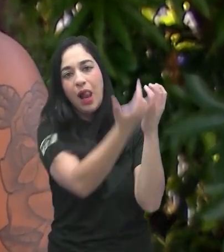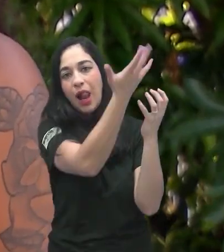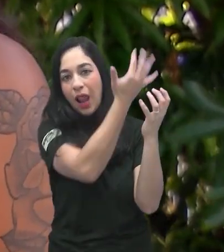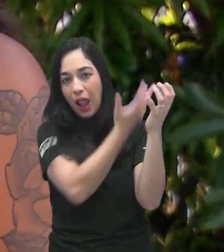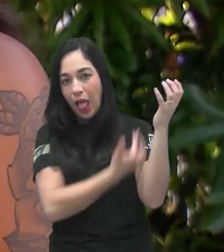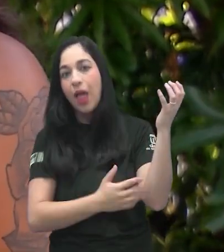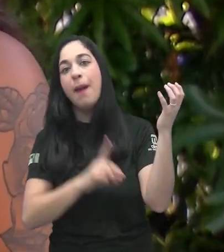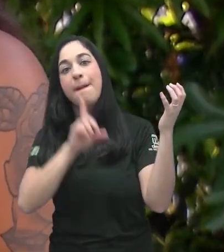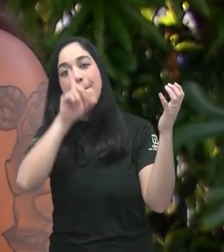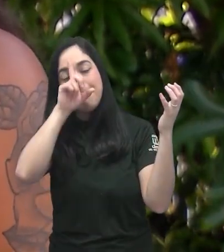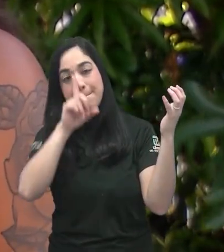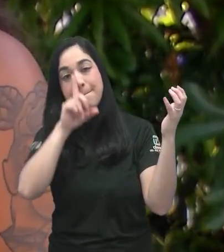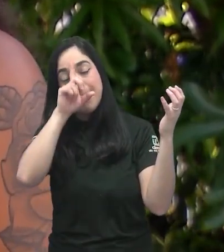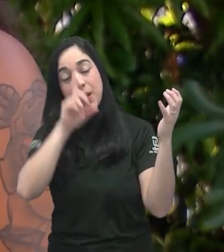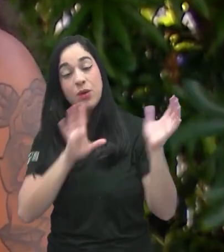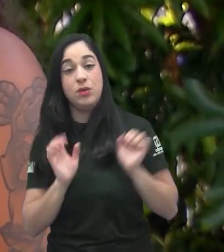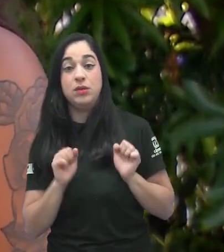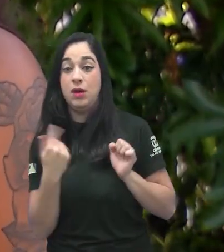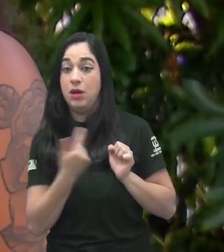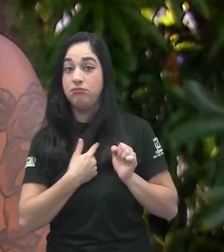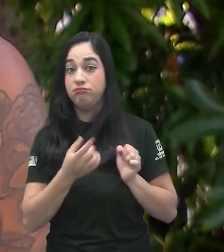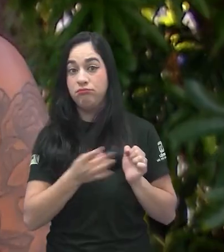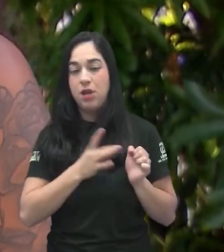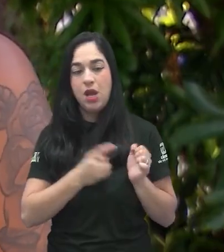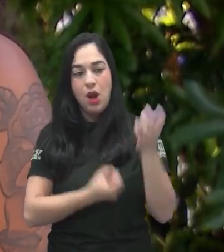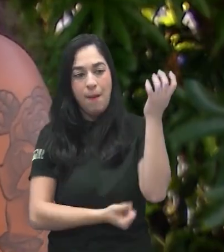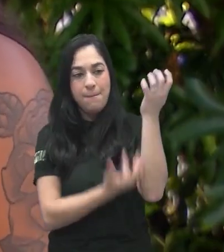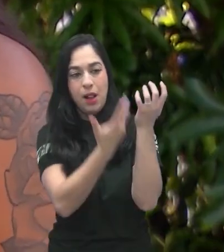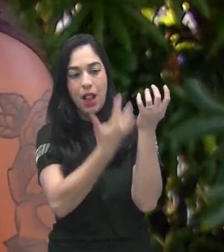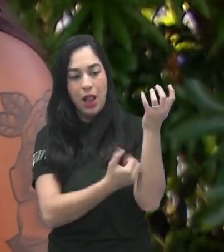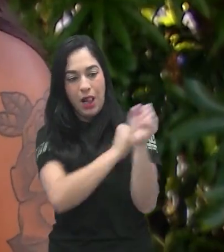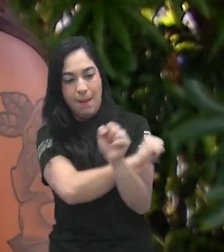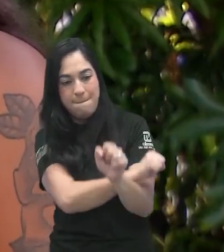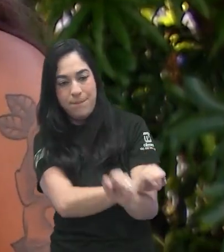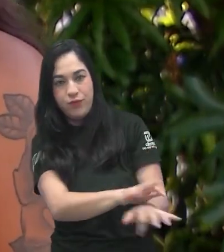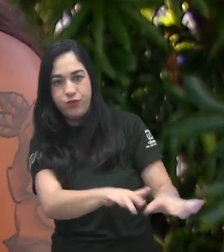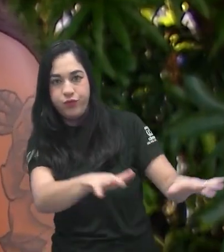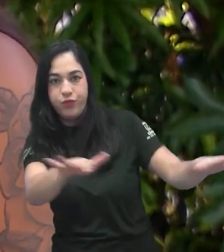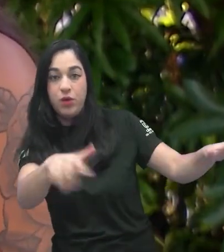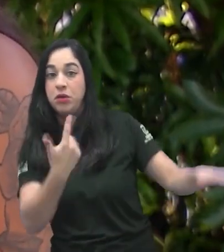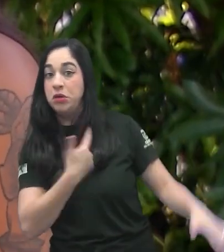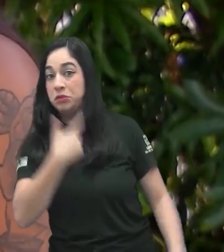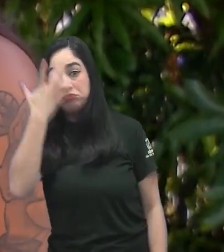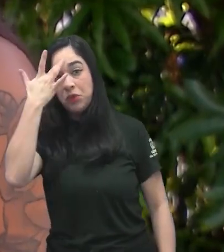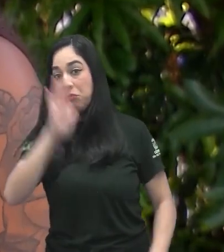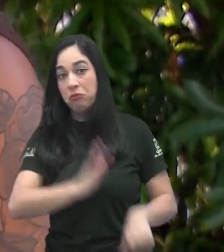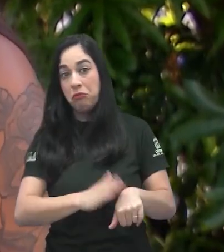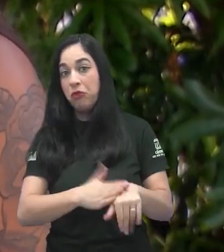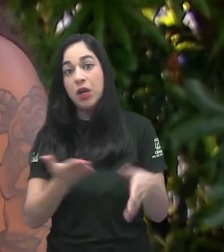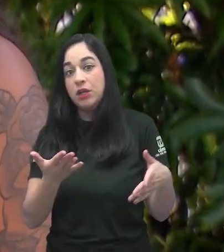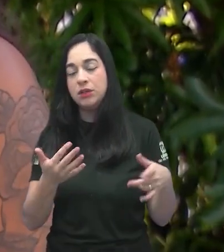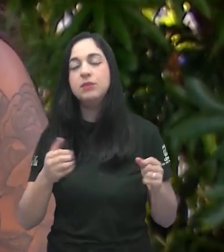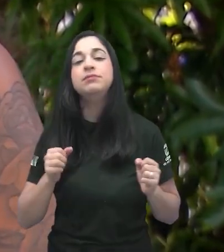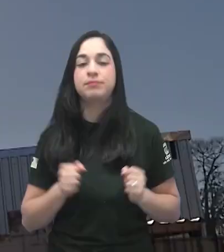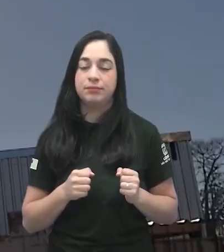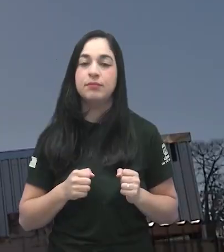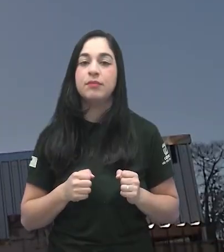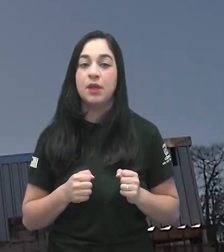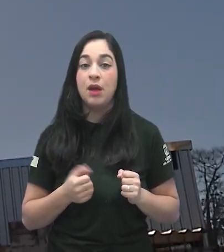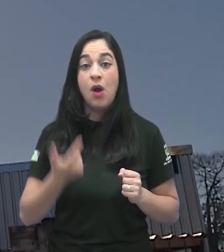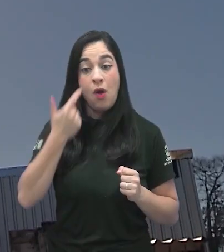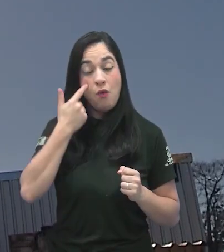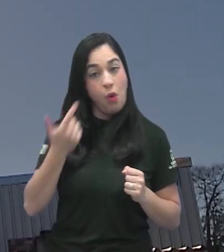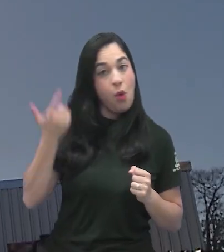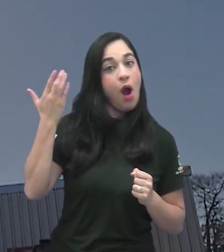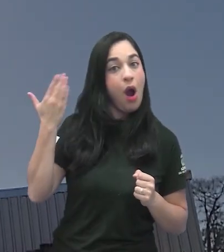um pouquinho já alastra bastante. Então a preocupação foi um incêndio, incendiar tudo e a gente não sabia o que fazer. O